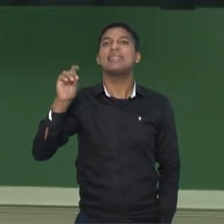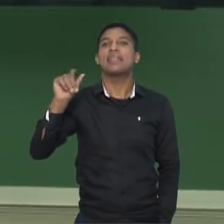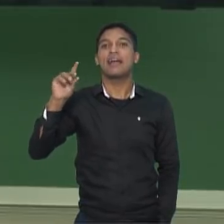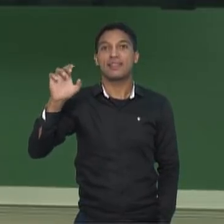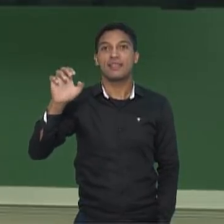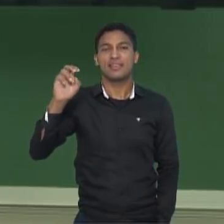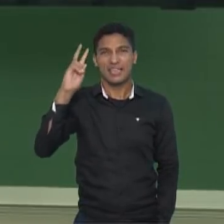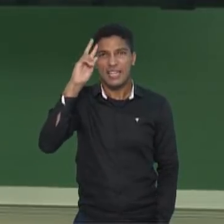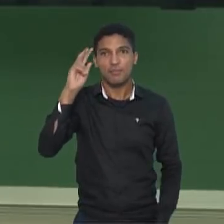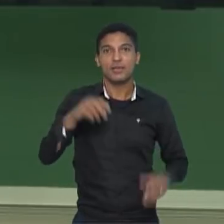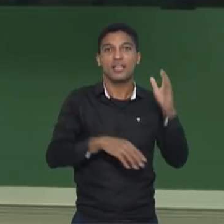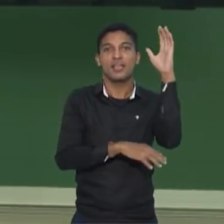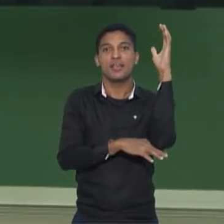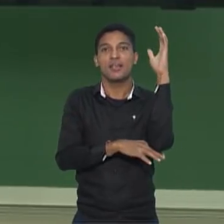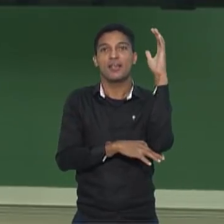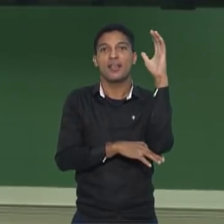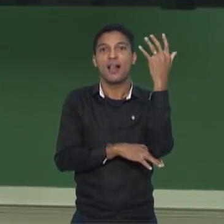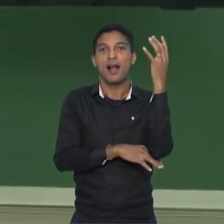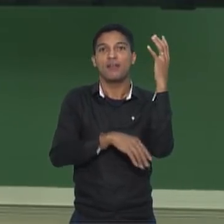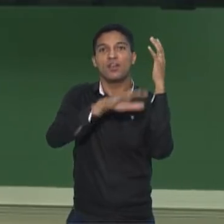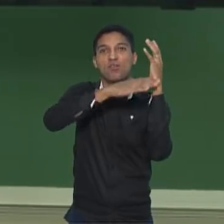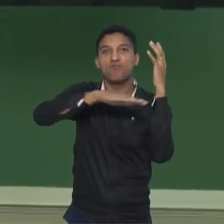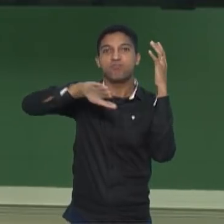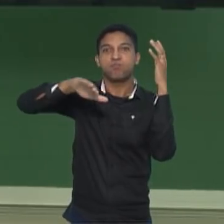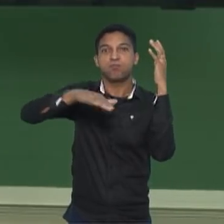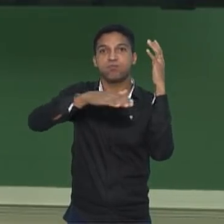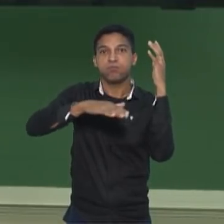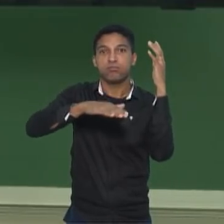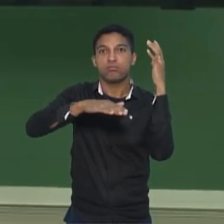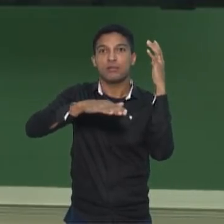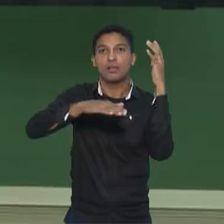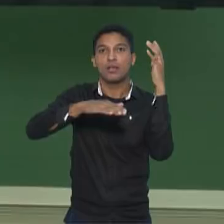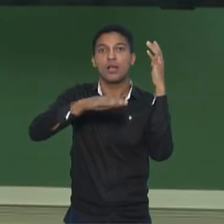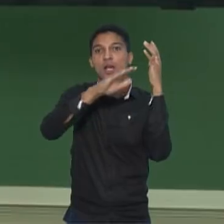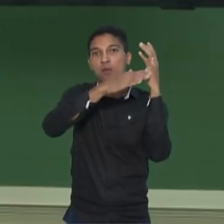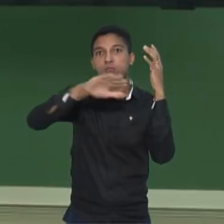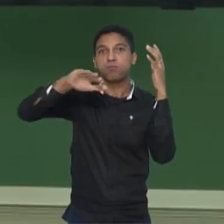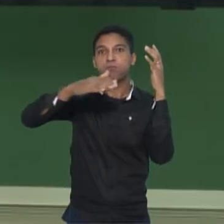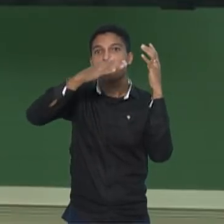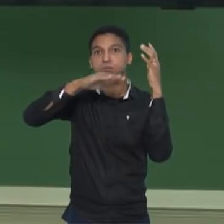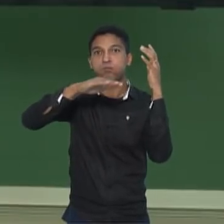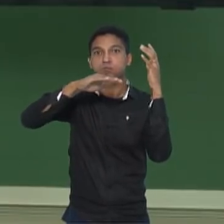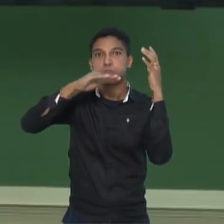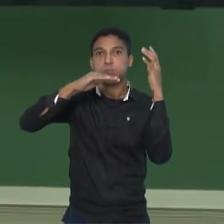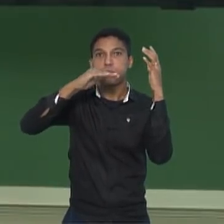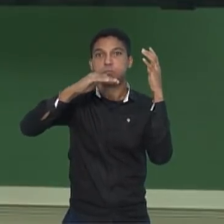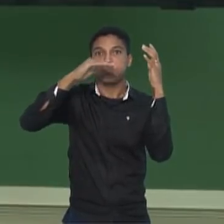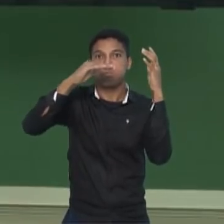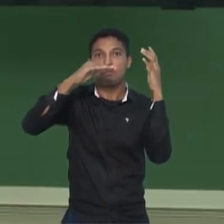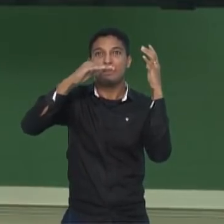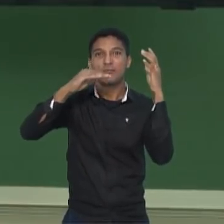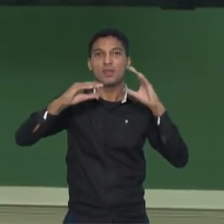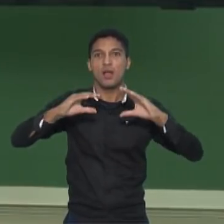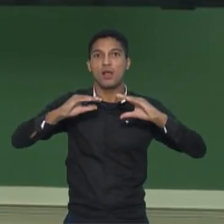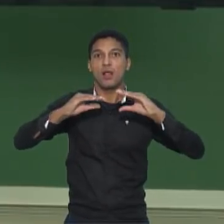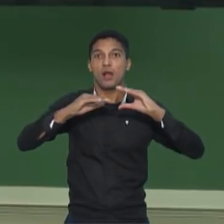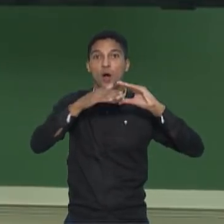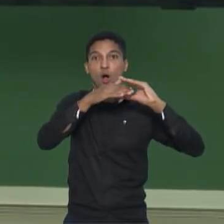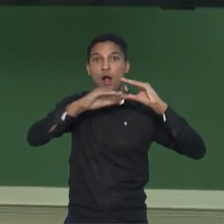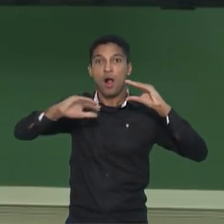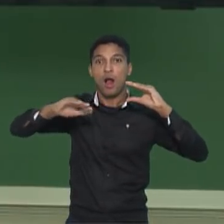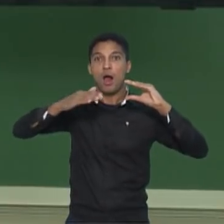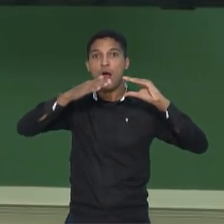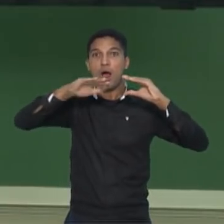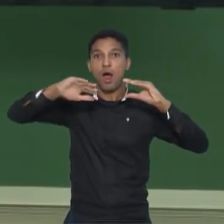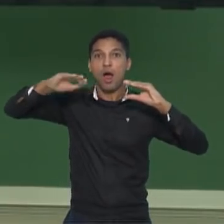uma camada sobre o solo? Reparou que tinha uma informação, até expliquei, que tanto a umidade e uma